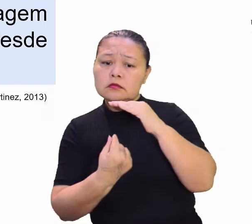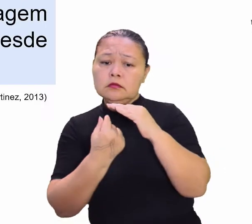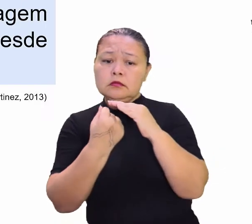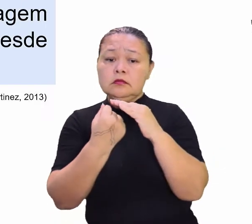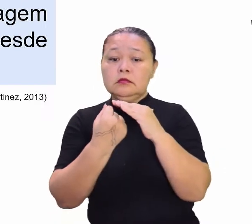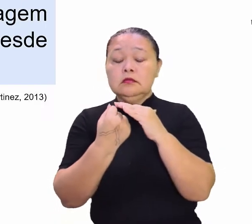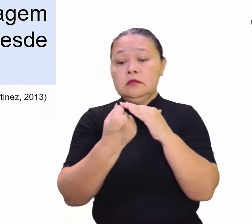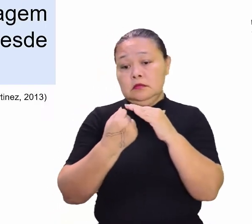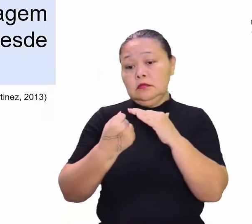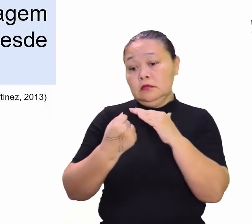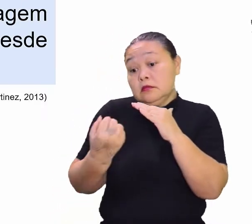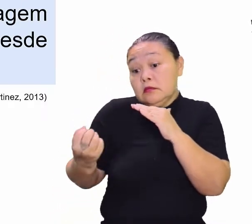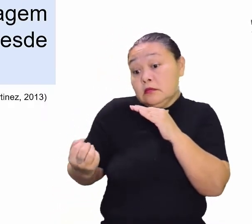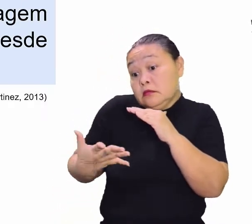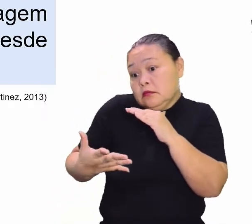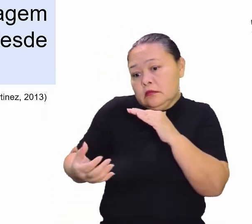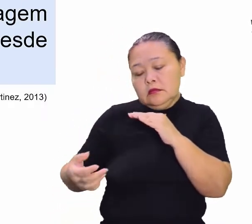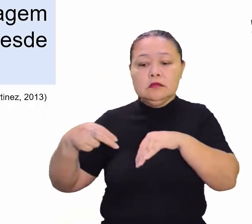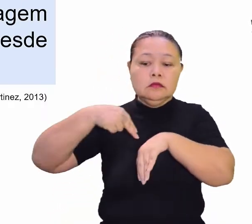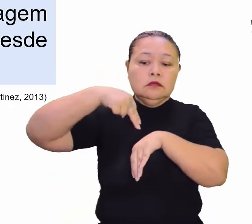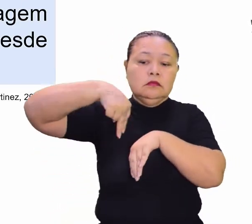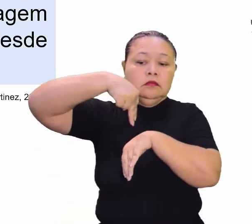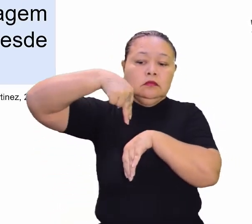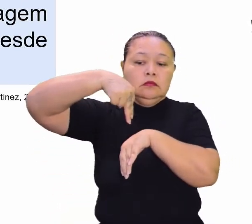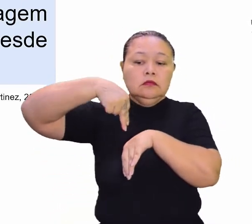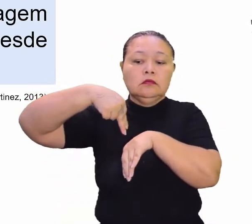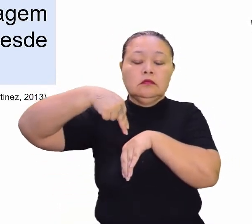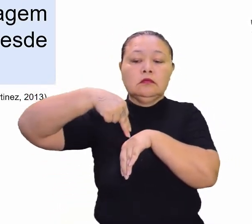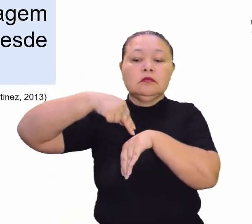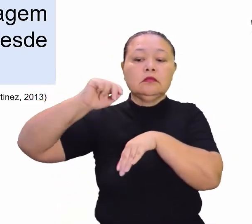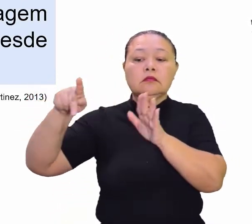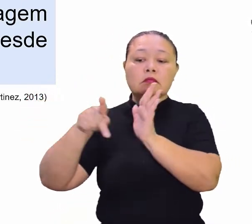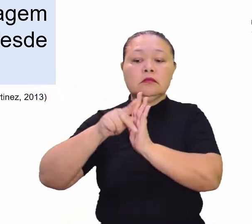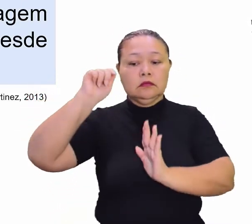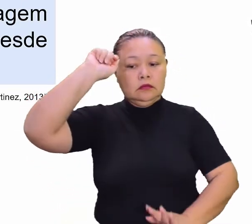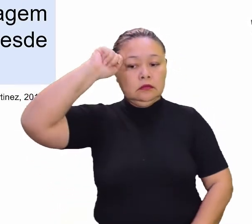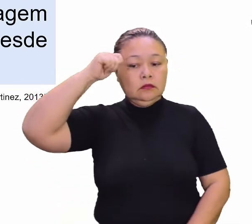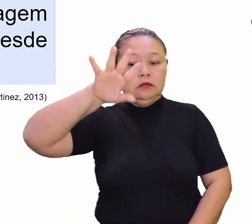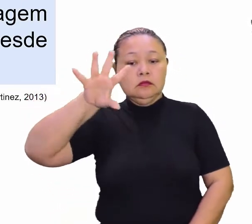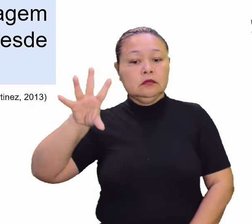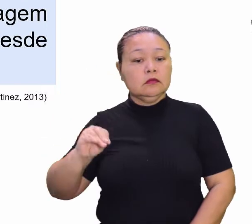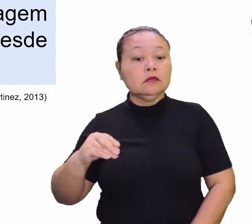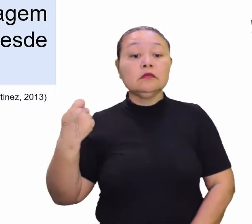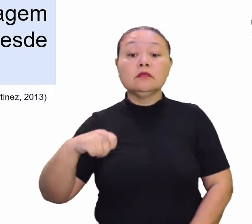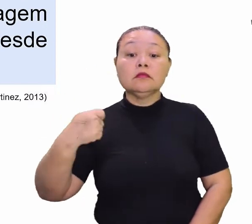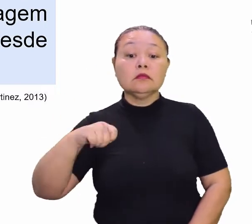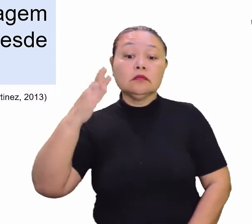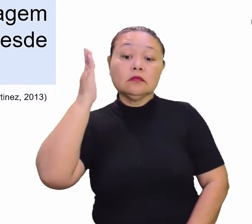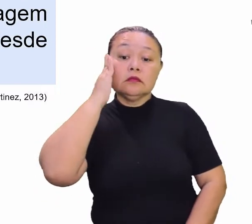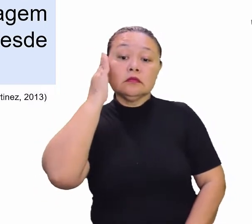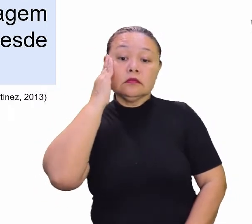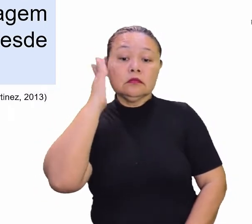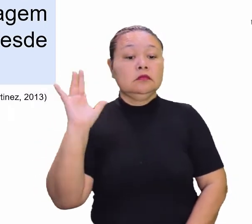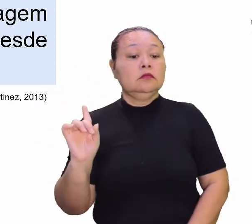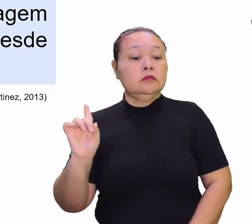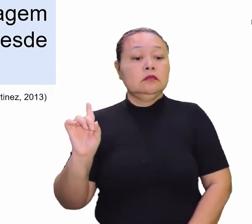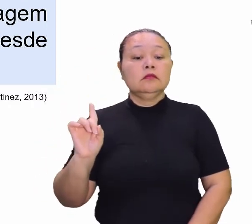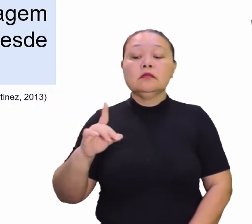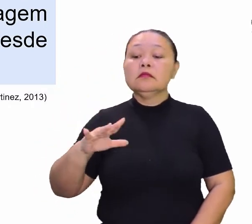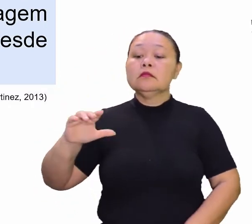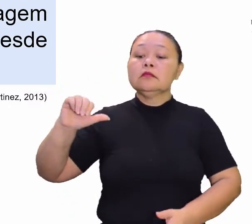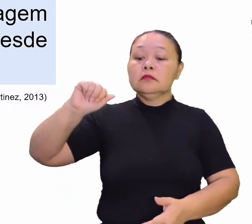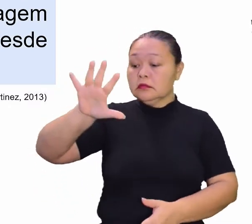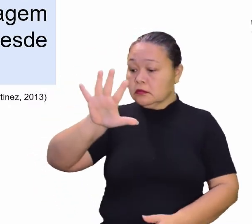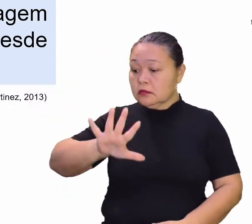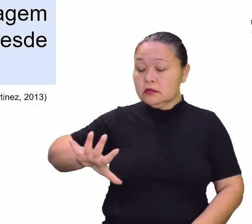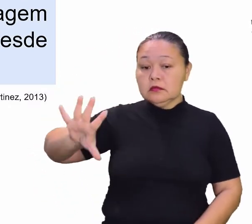econômico das jovens nações africanas, o que a gente precisa considerar? O fato que o continente foi